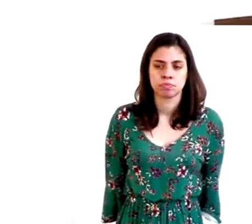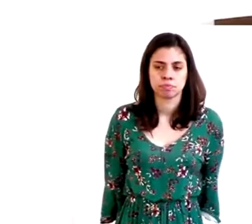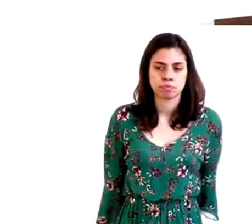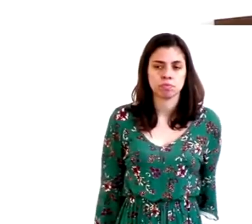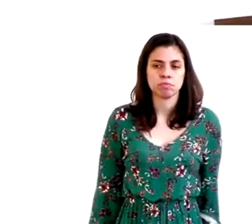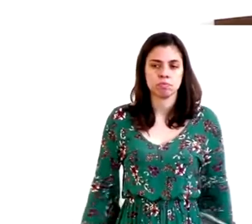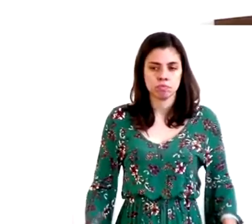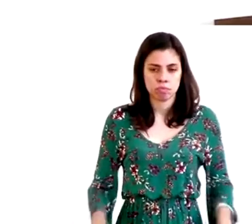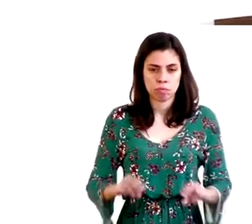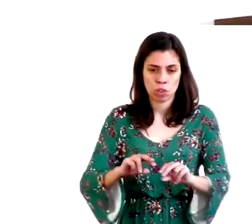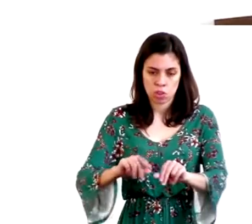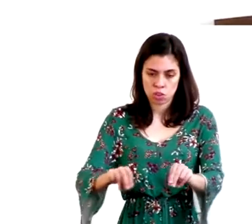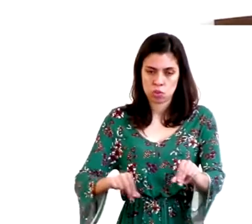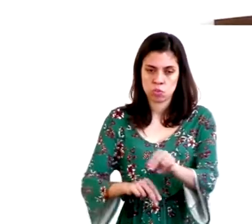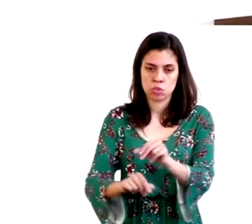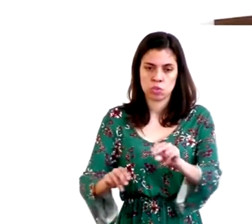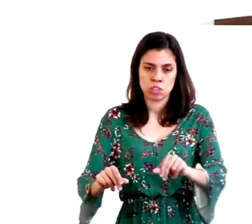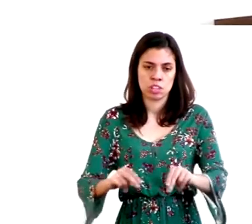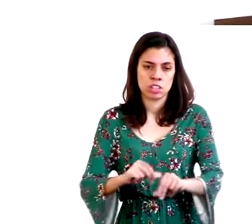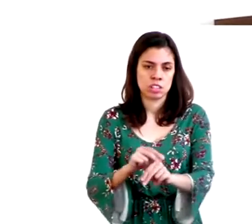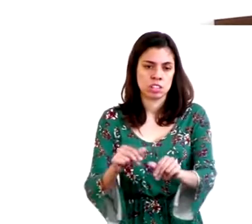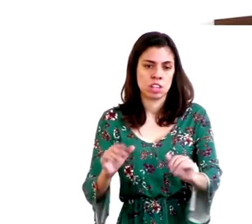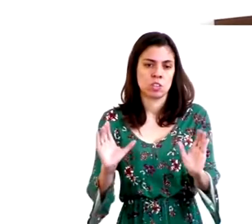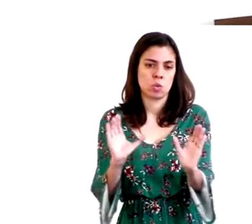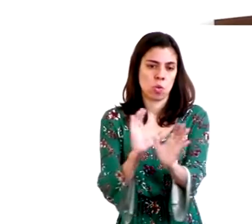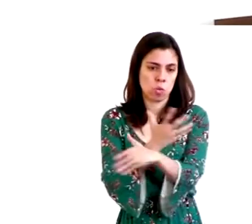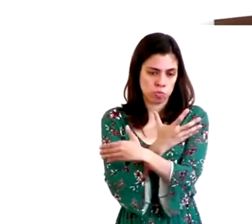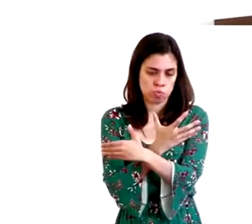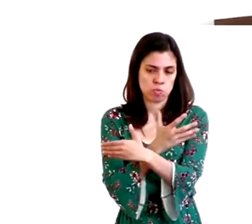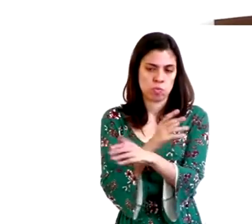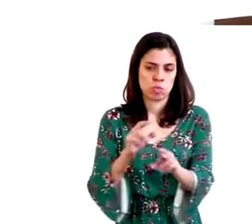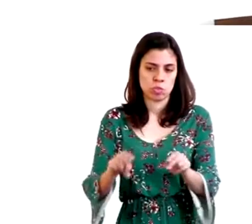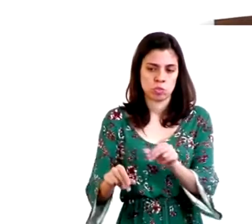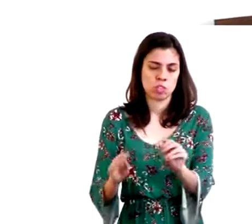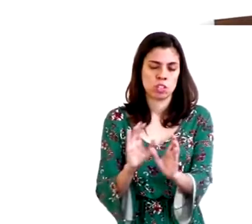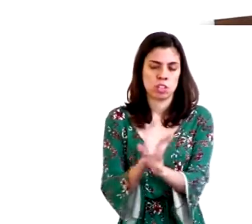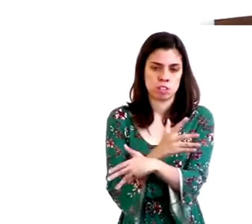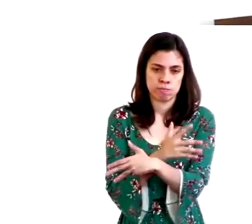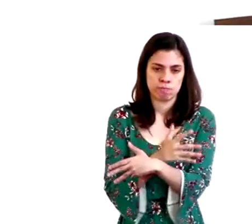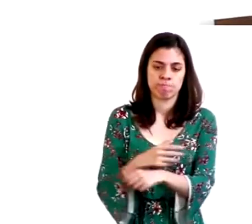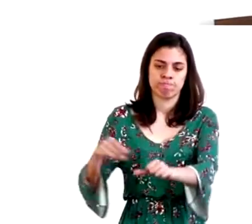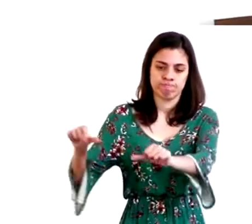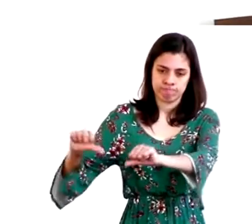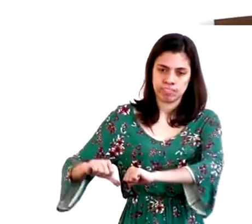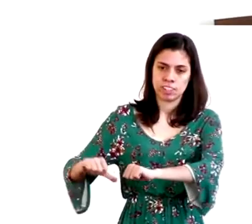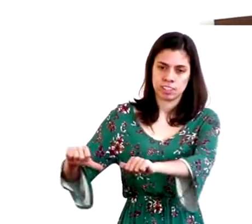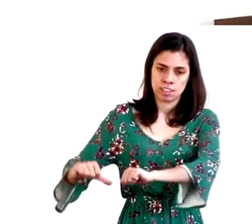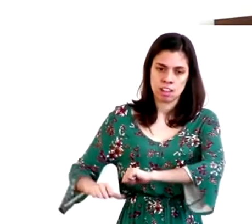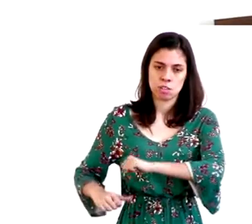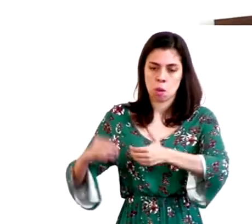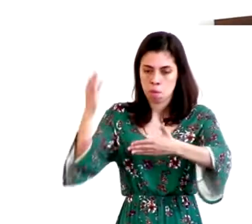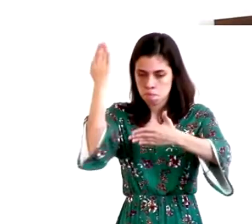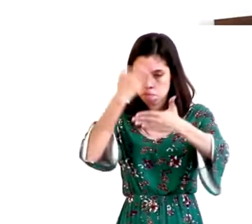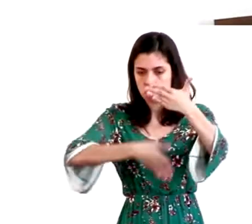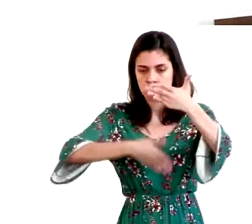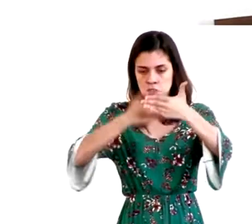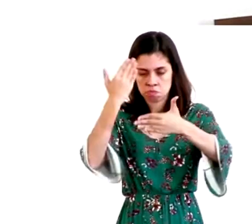passa no teste que ele é submetido no deserto ao ser tentado por